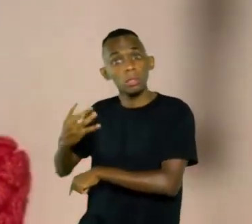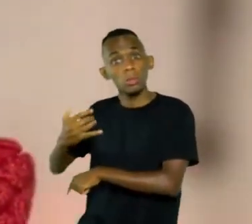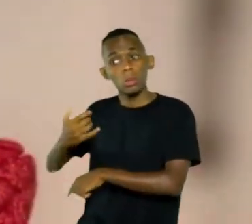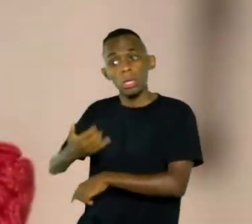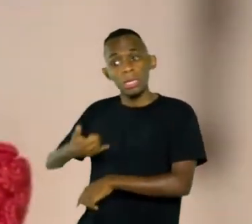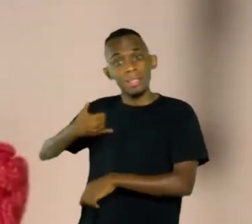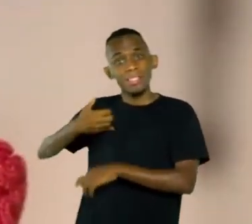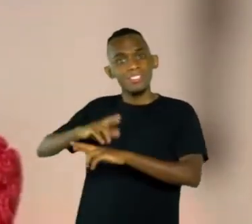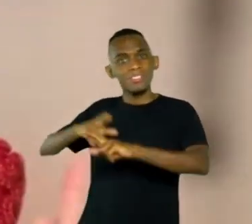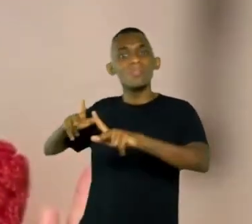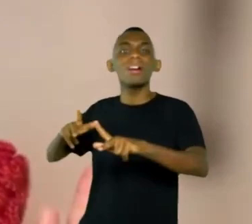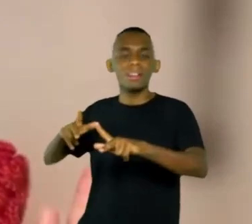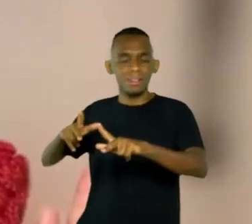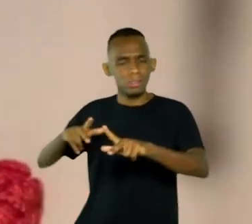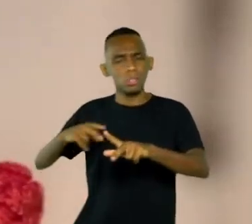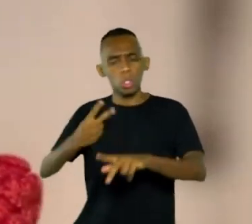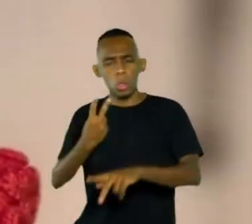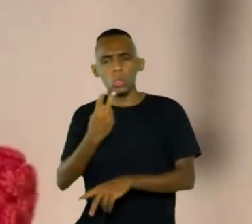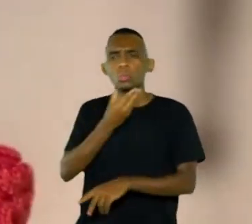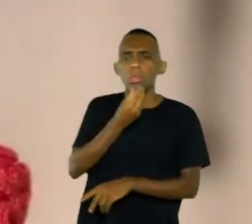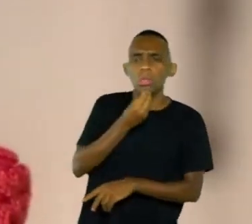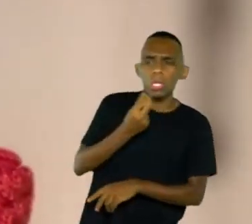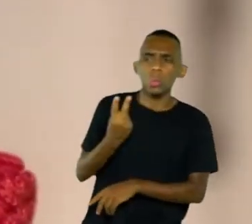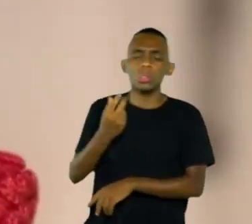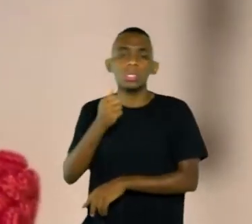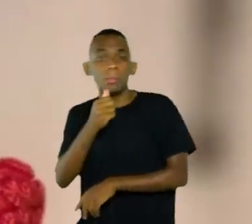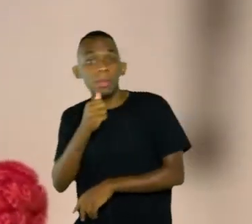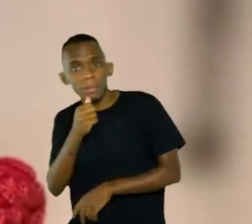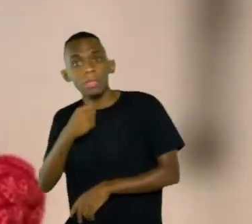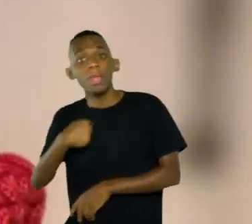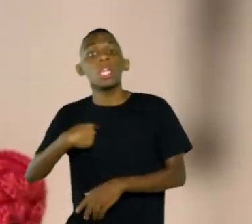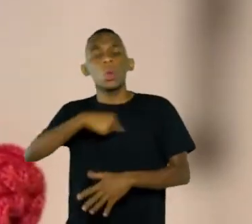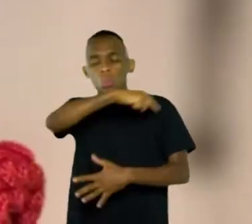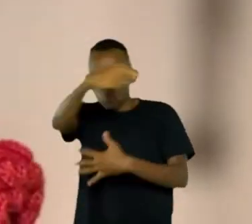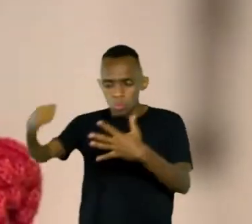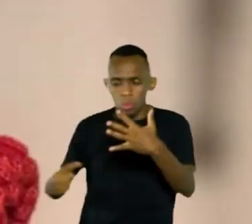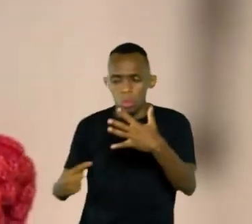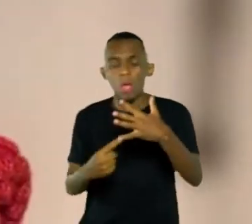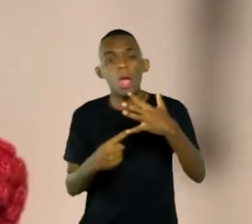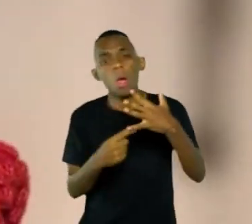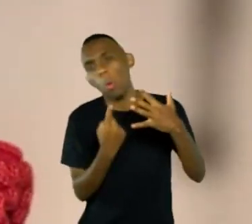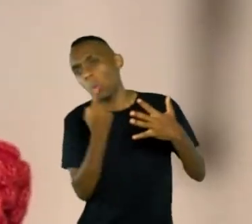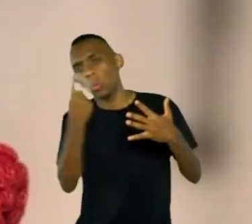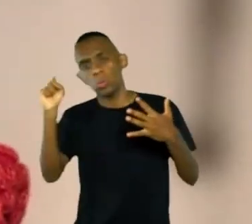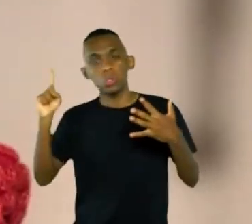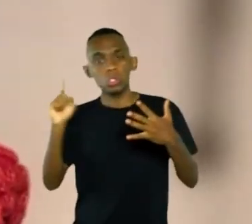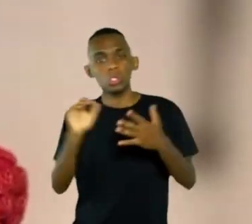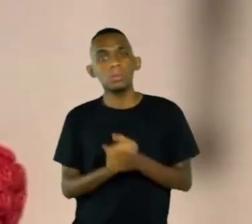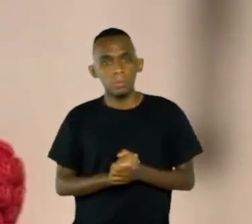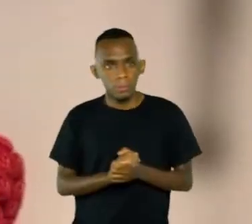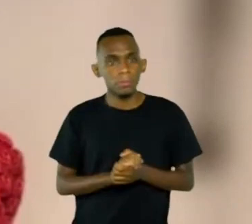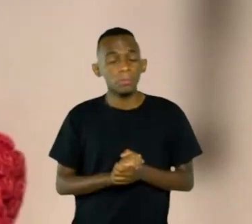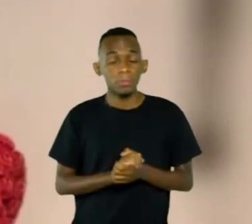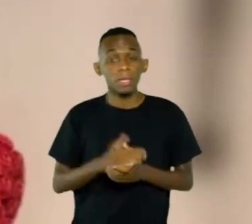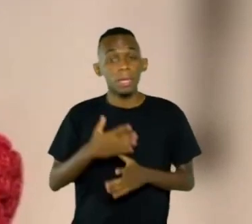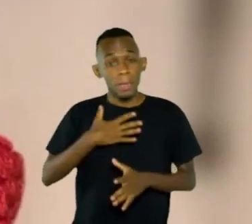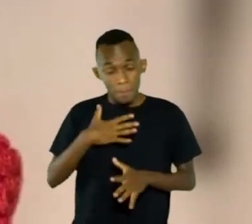dois meninos, duas meninas, e eu cheguei ali, como a mãe costumava dizer, a rapa do tacho. Eu sou de uma família